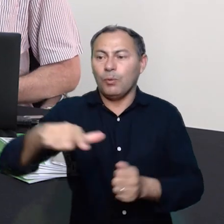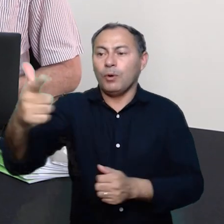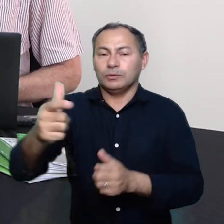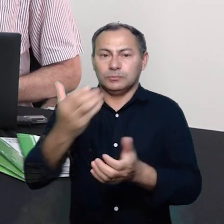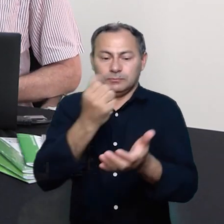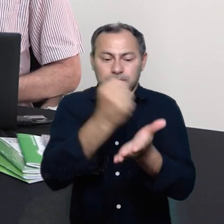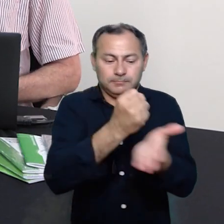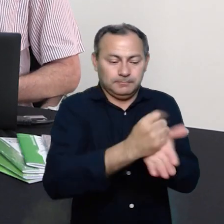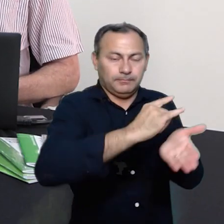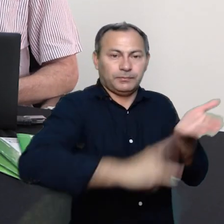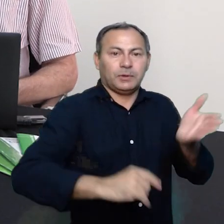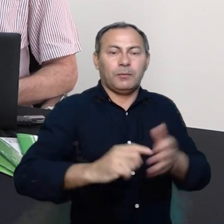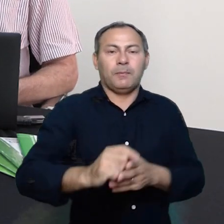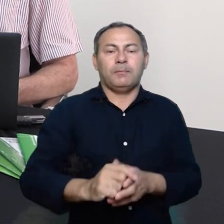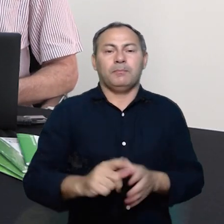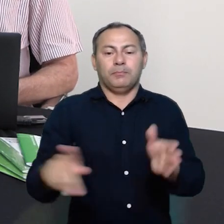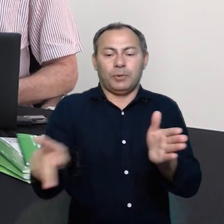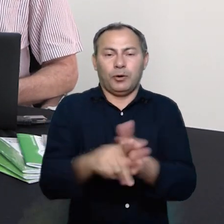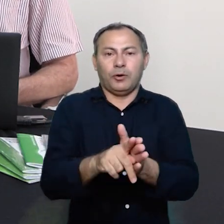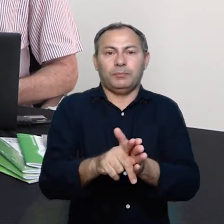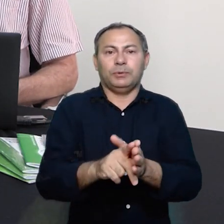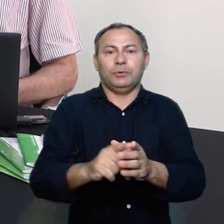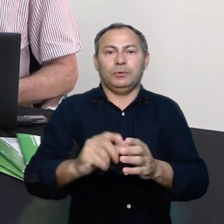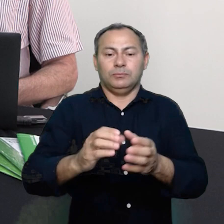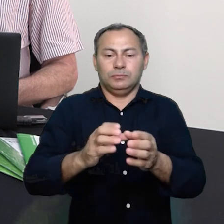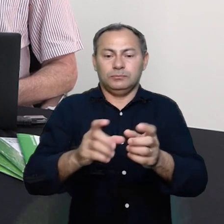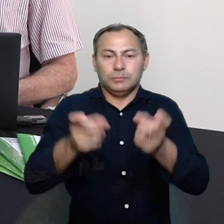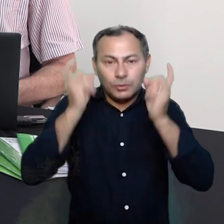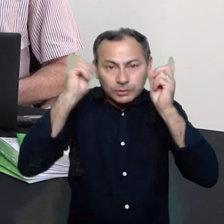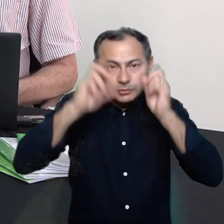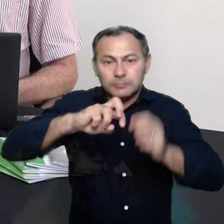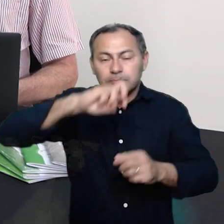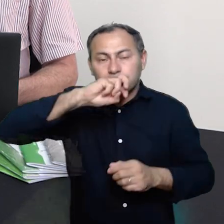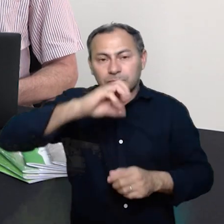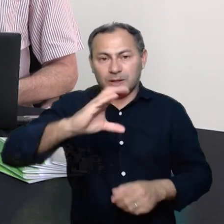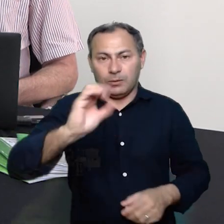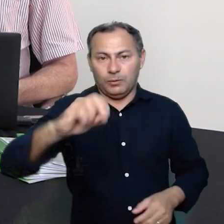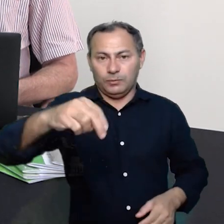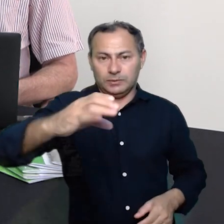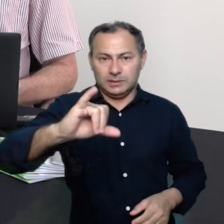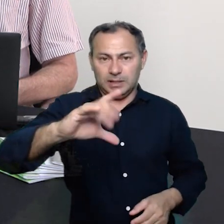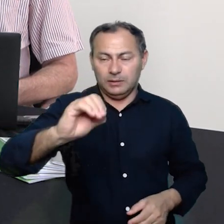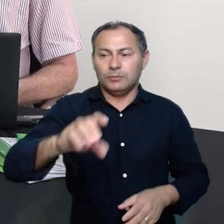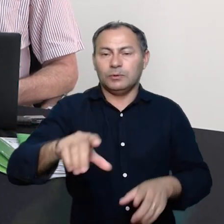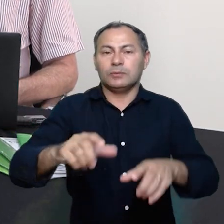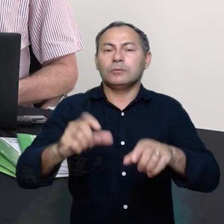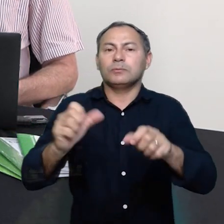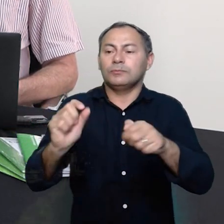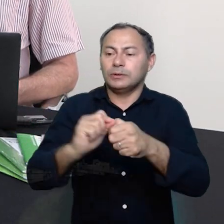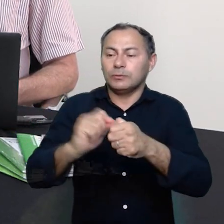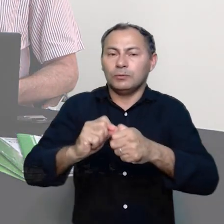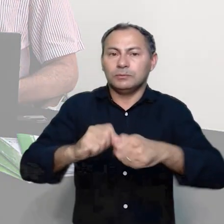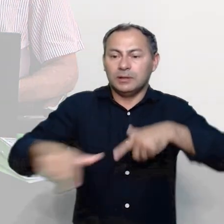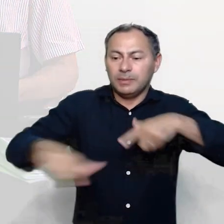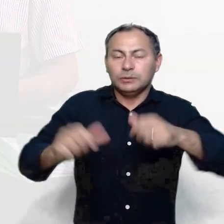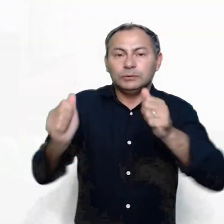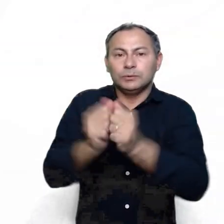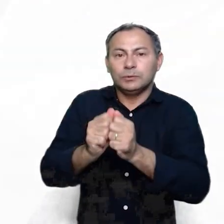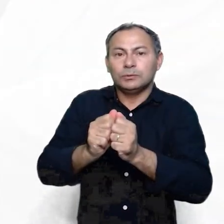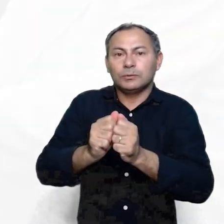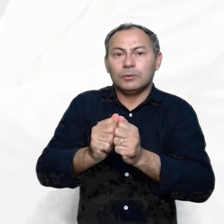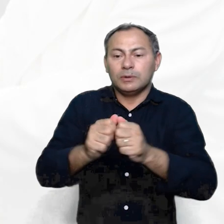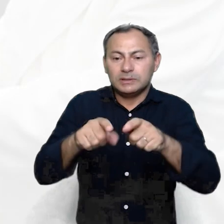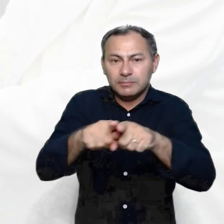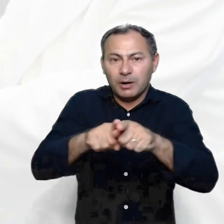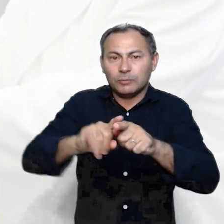documentos do próprio concílio, foi o trabalho junto com os irmãos judeus. Então, o diálogo com os